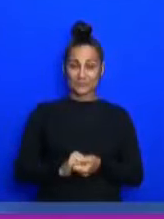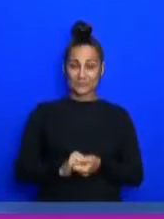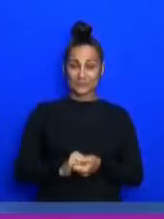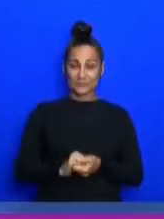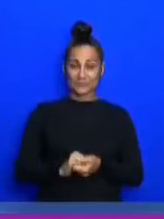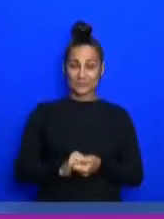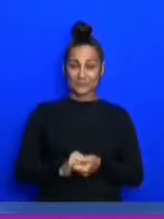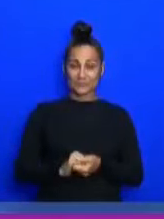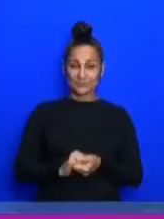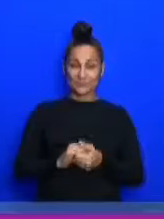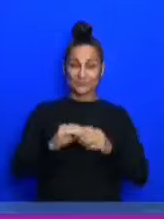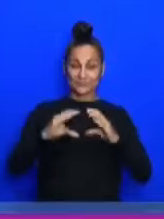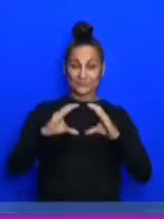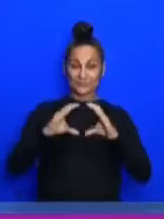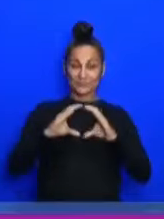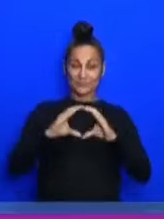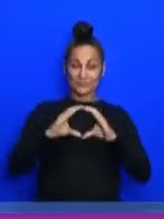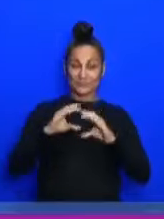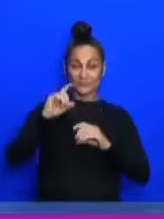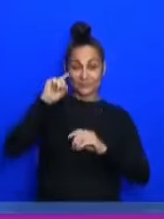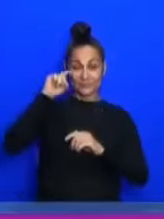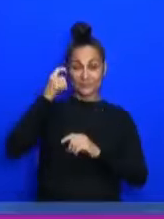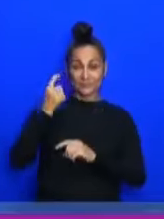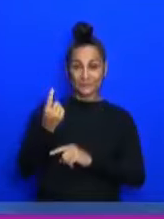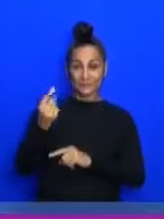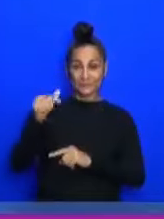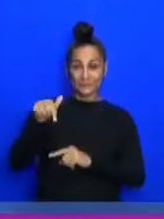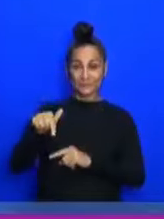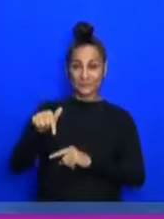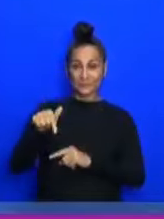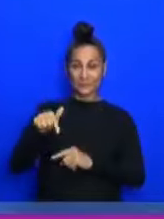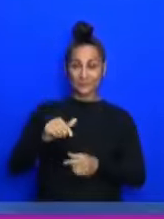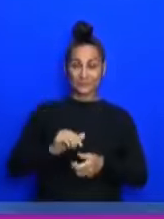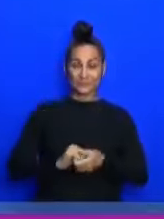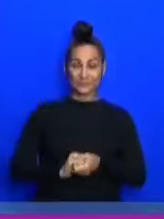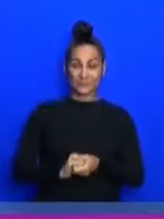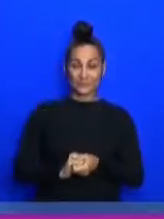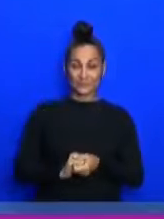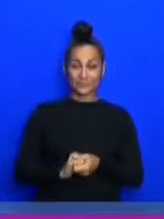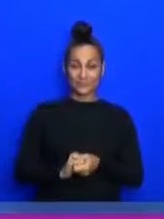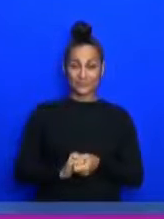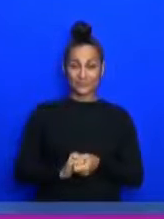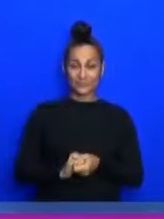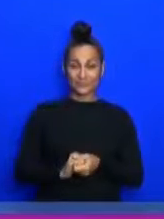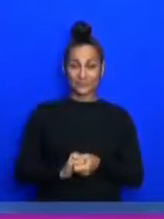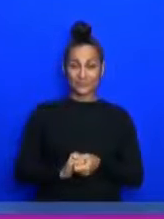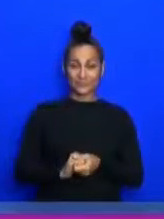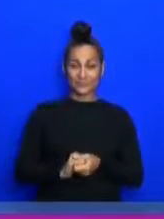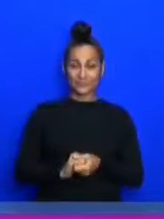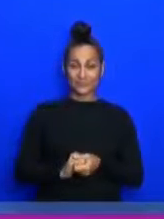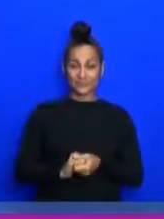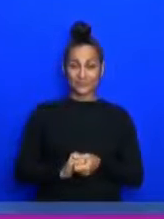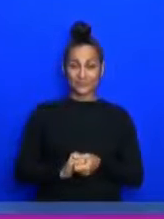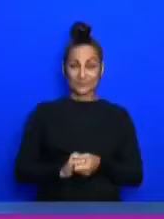02 Bola Preta 17 preta número